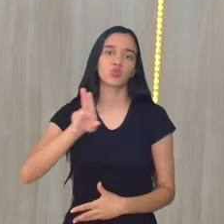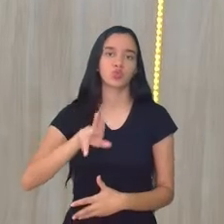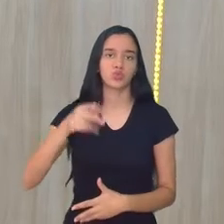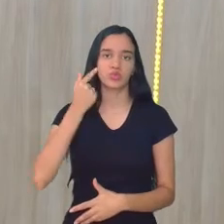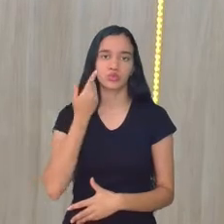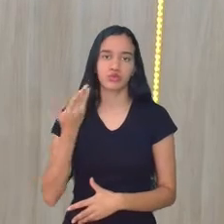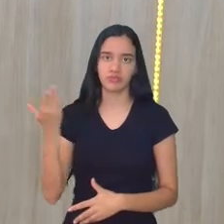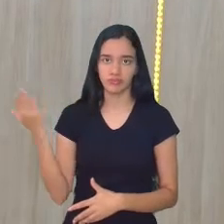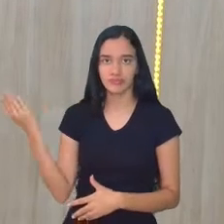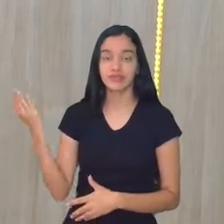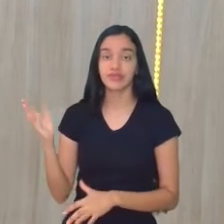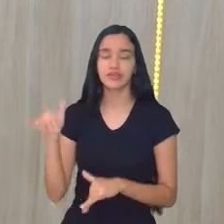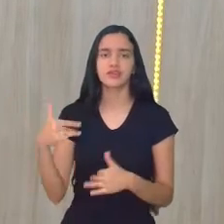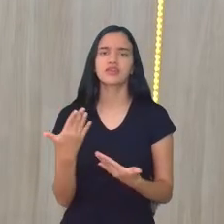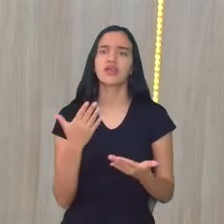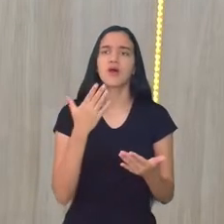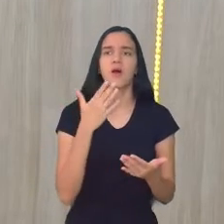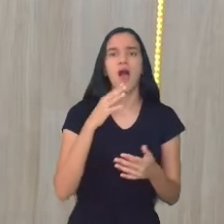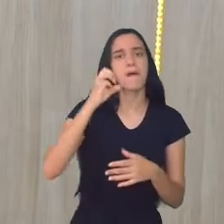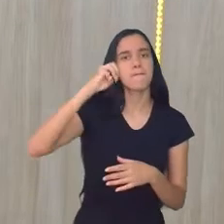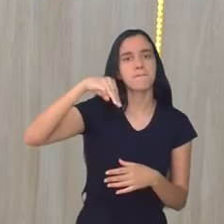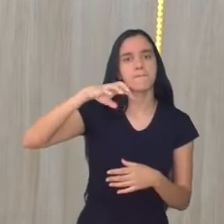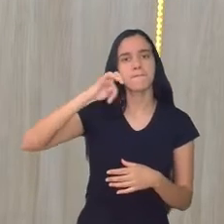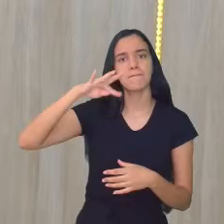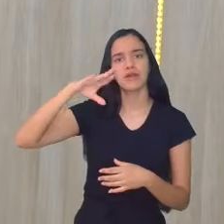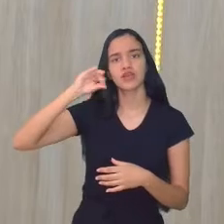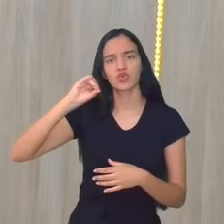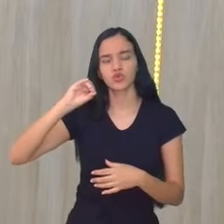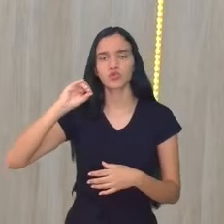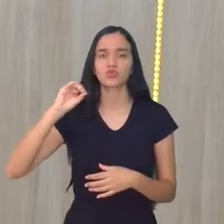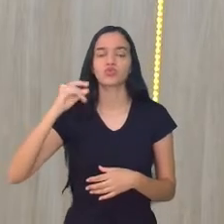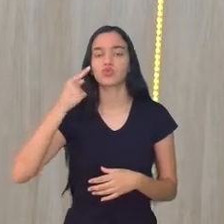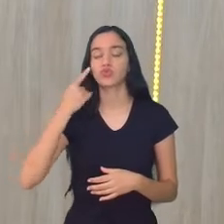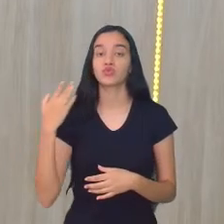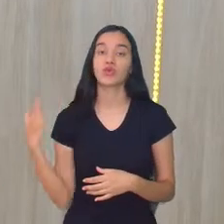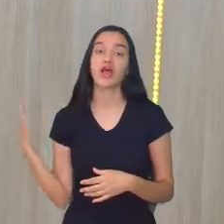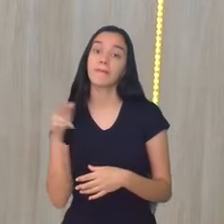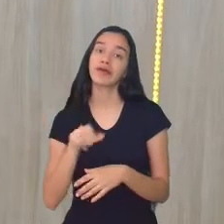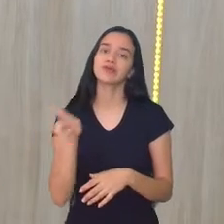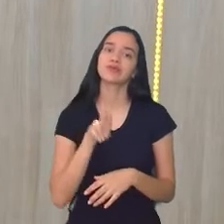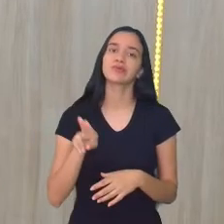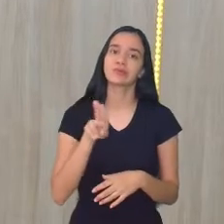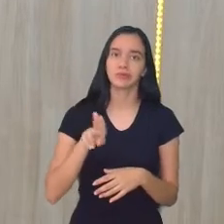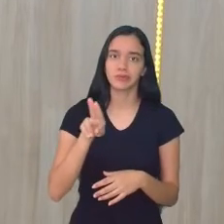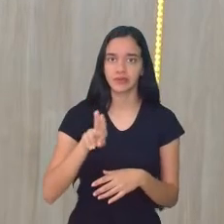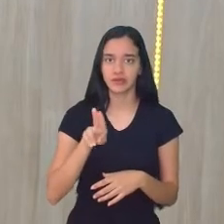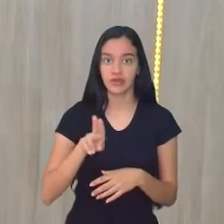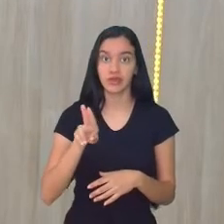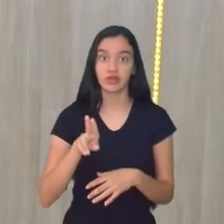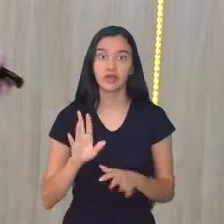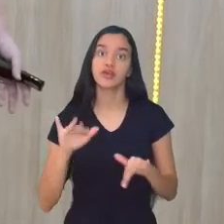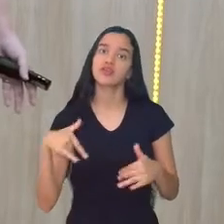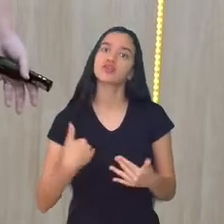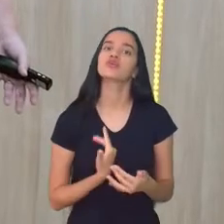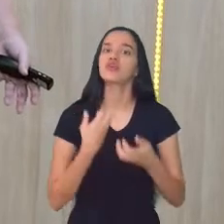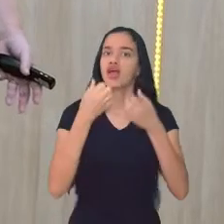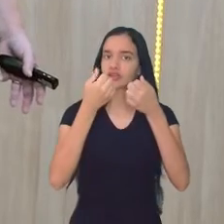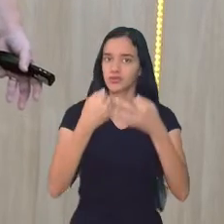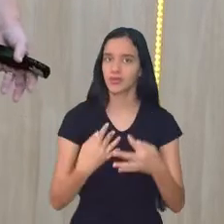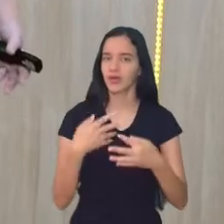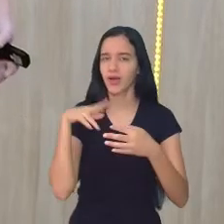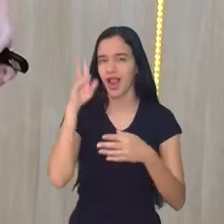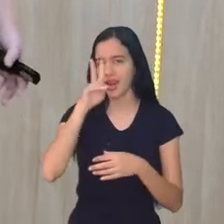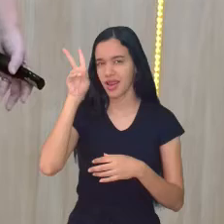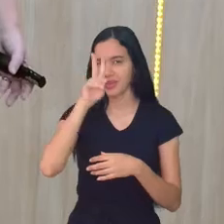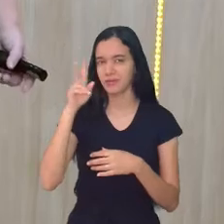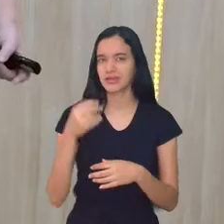tá? Esse metro, que é aqui a do centro, é a mais usada. Ora, a gente já falou sobre isso. Lembra